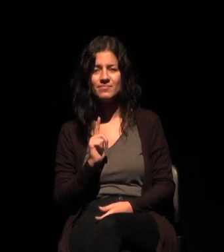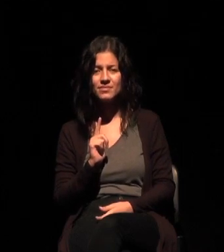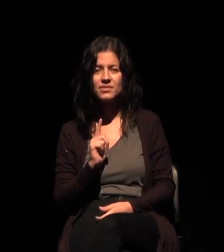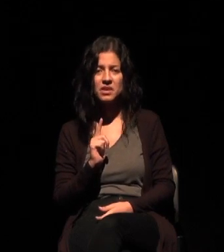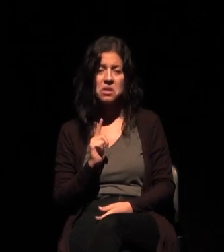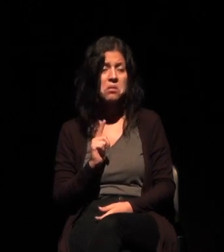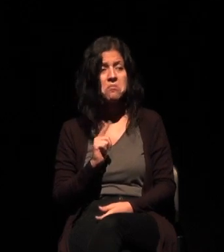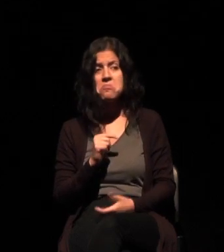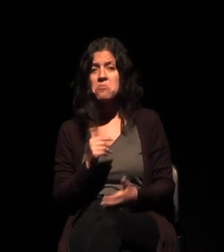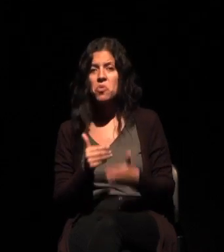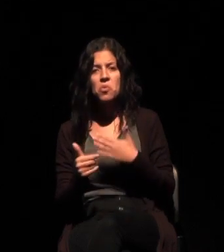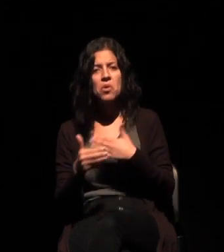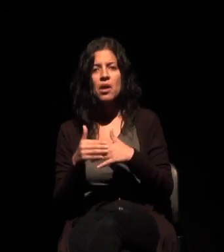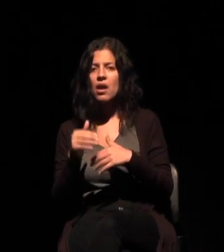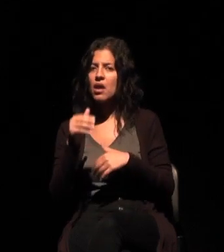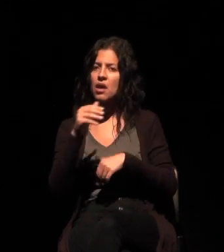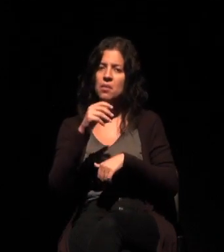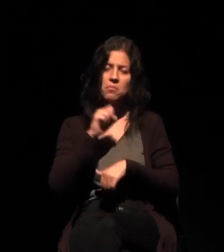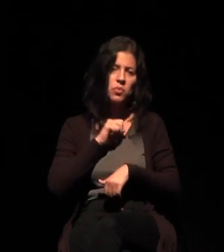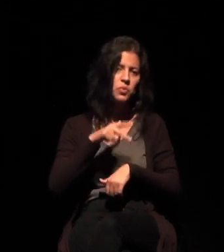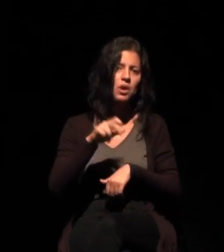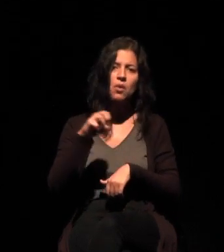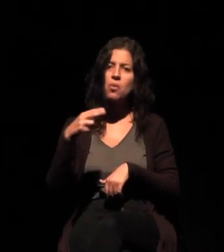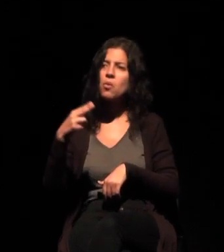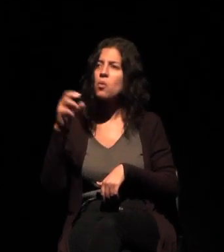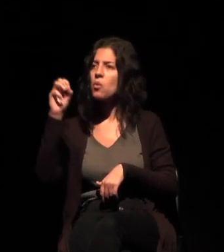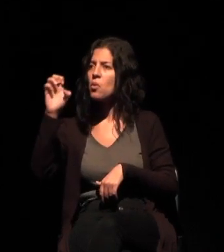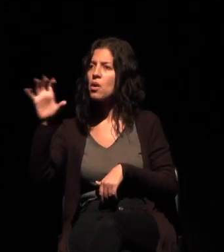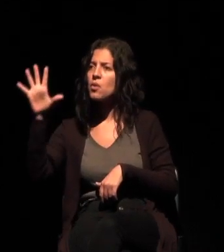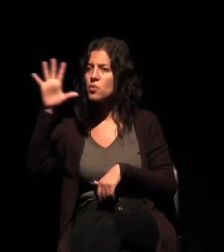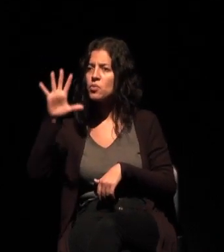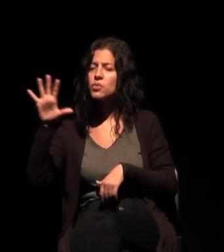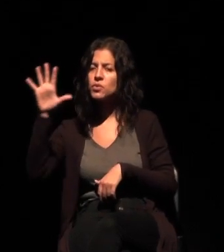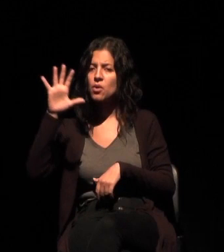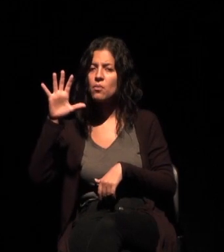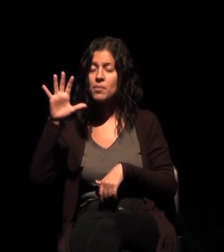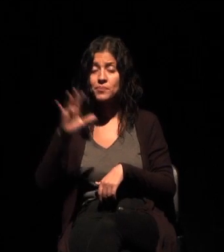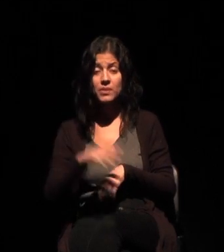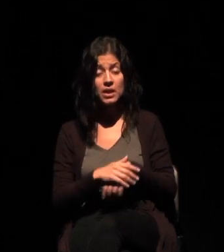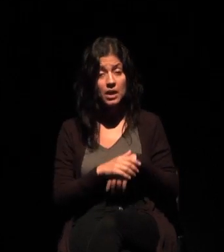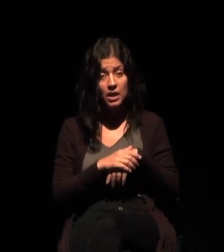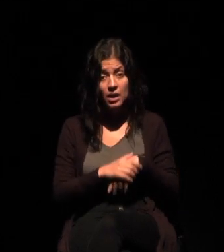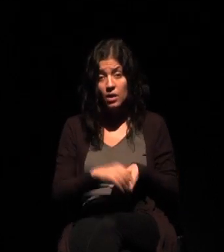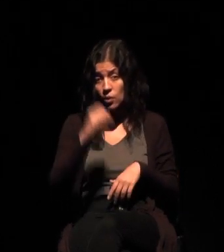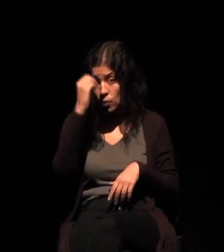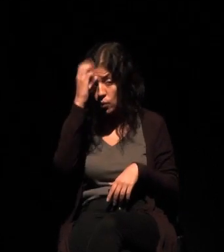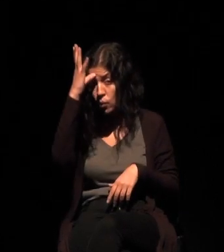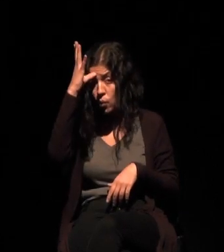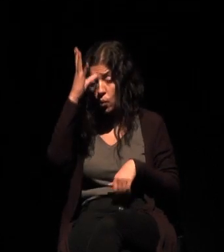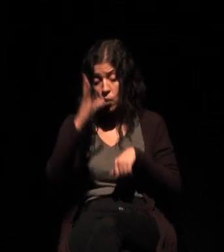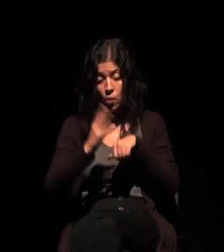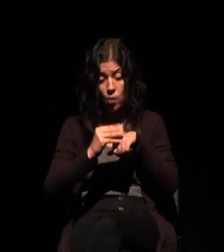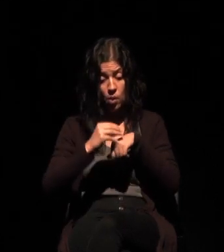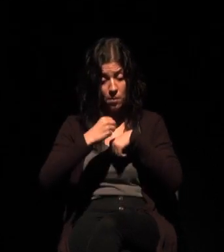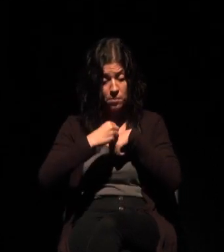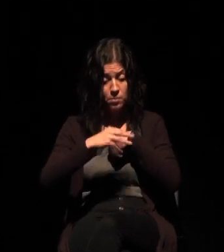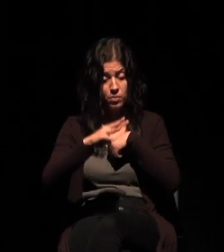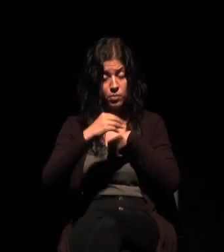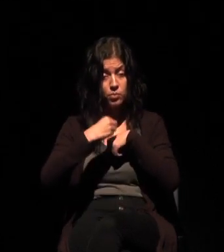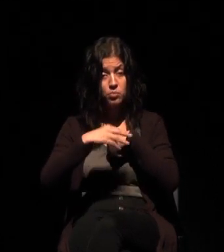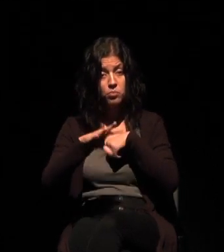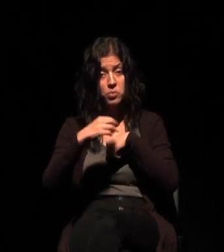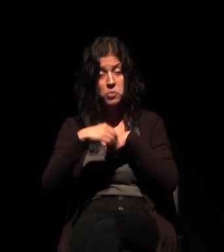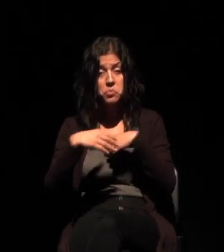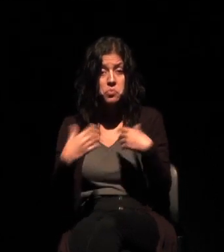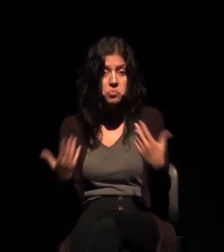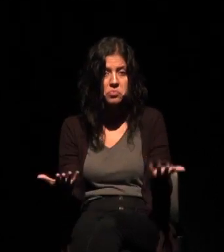na europa portanto tua entre van transferência do conhecimento não sabemos vai resultar escutarem